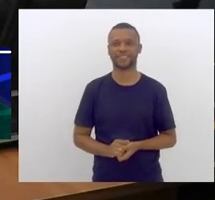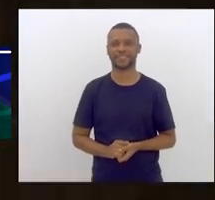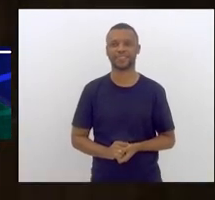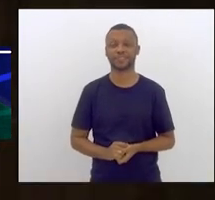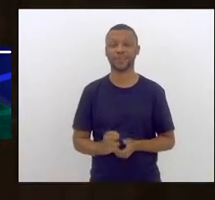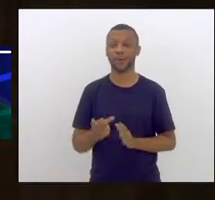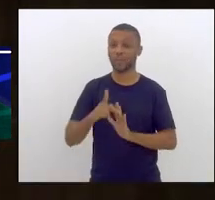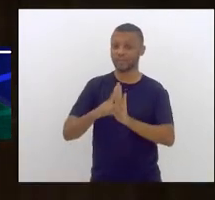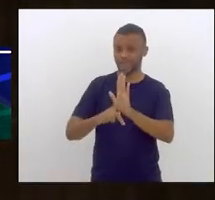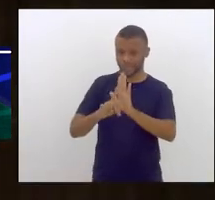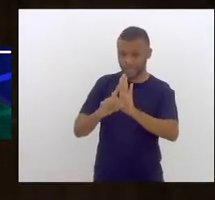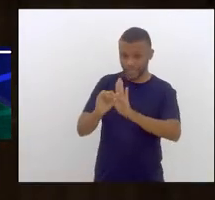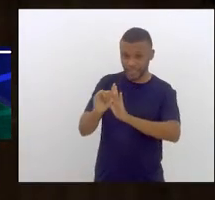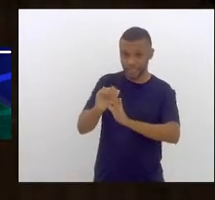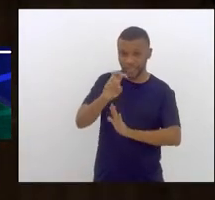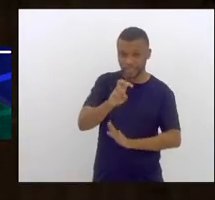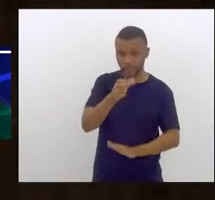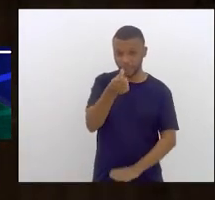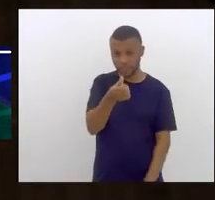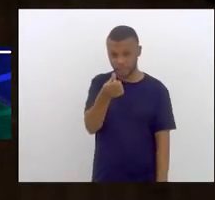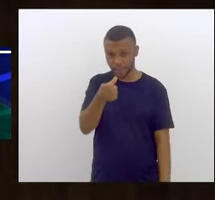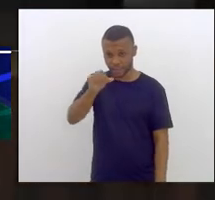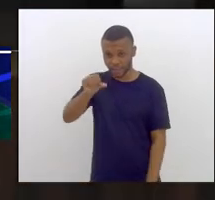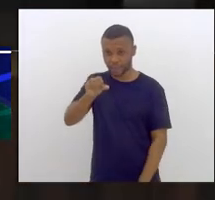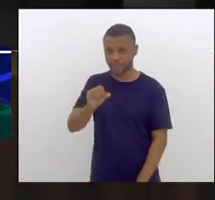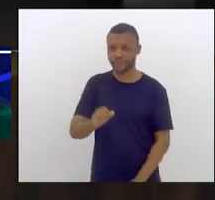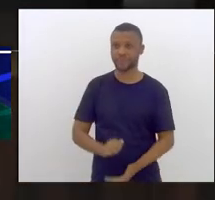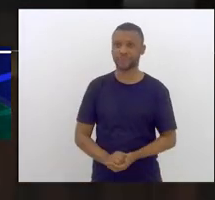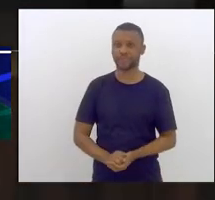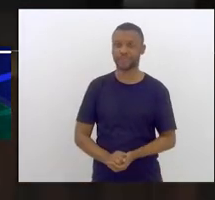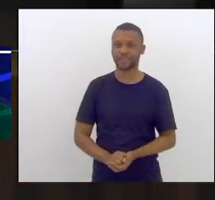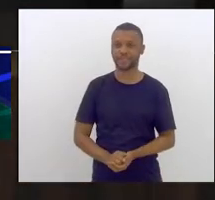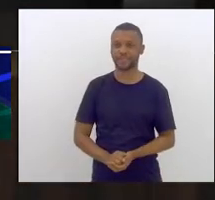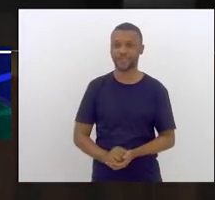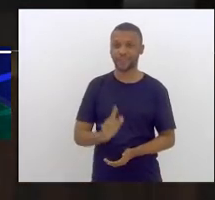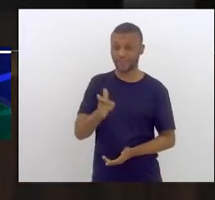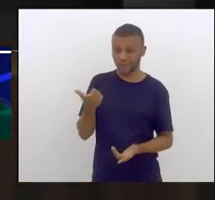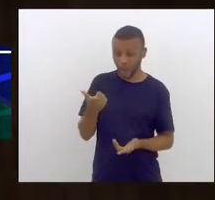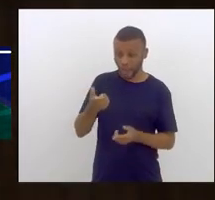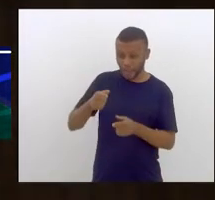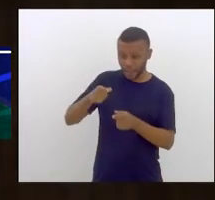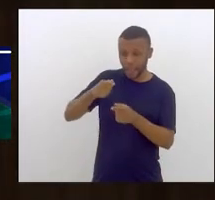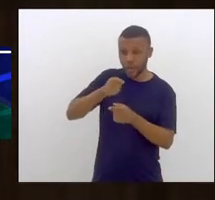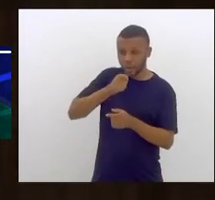Projeto de Lei 5669, de 22. Mas não vou acender agora.